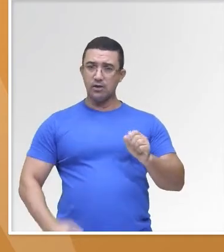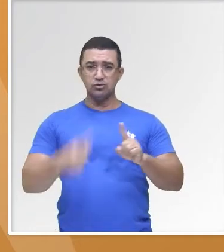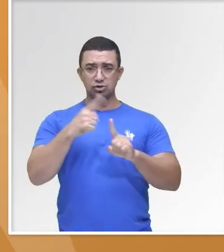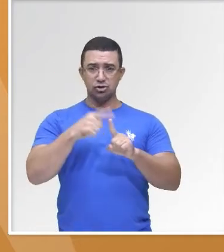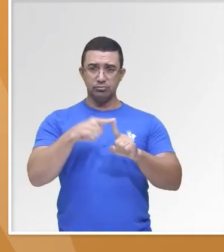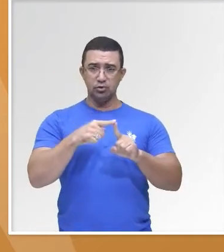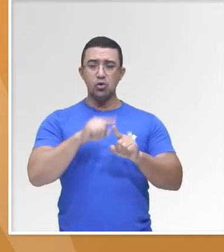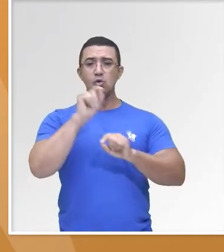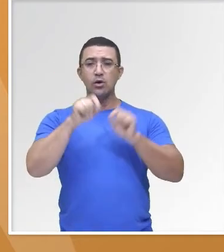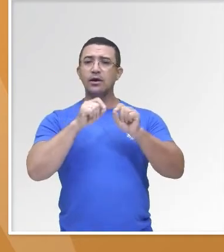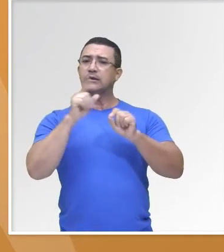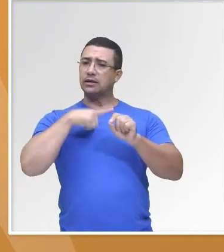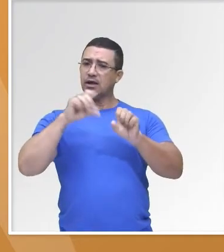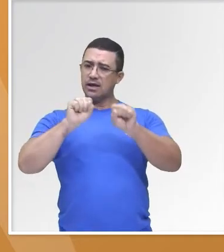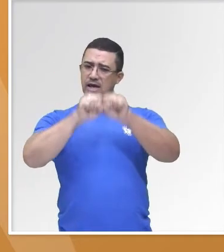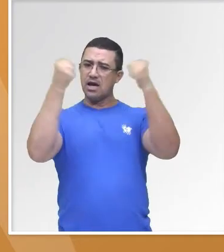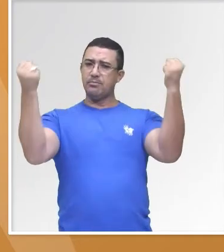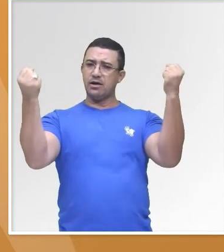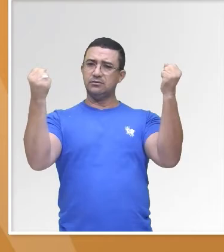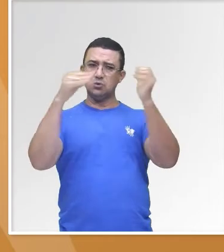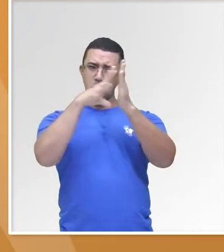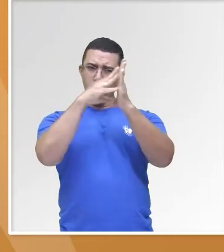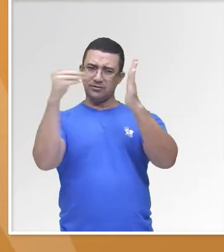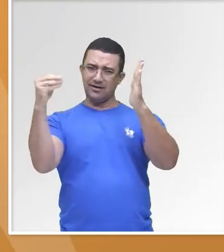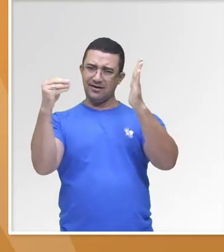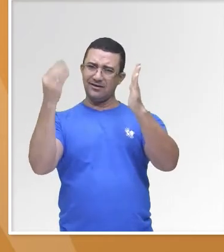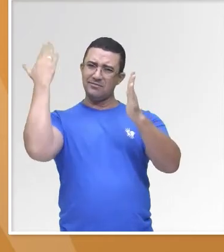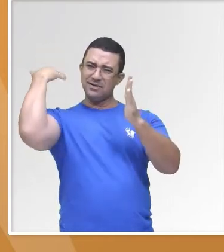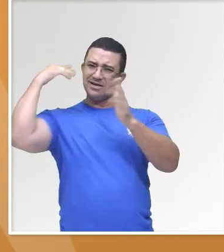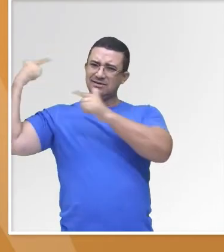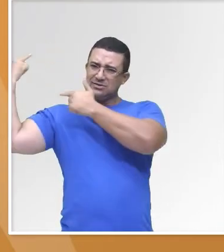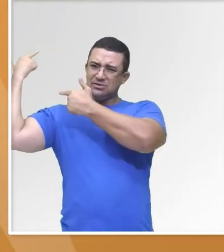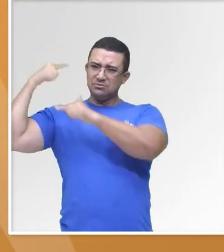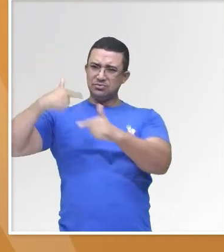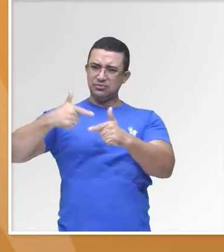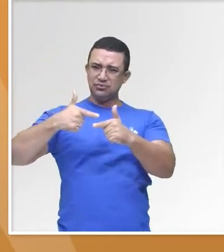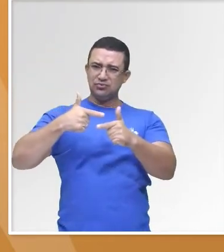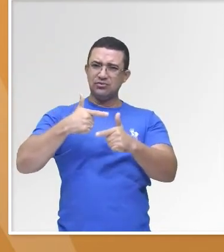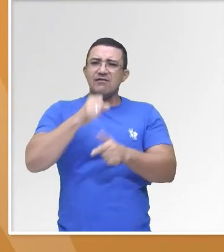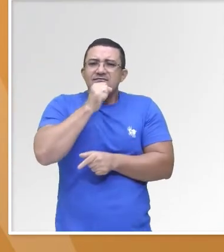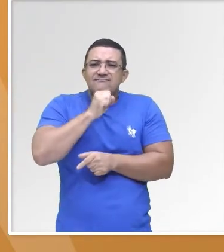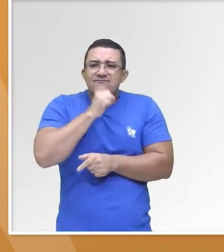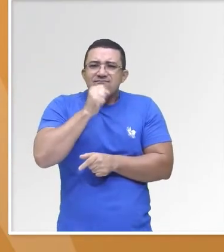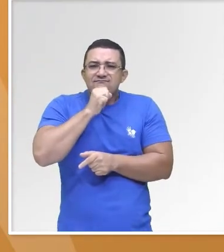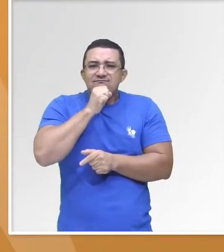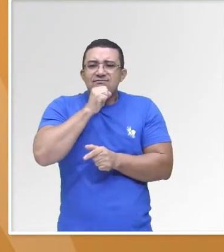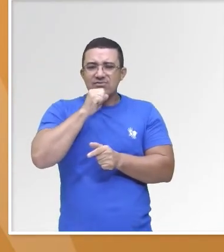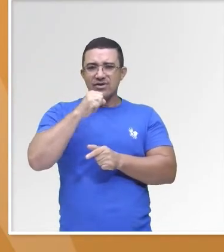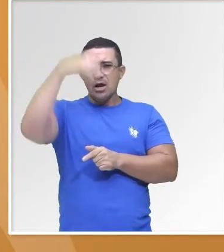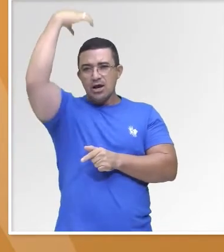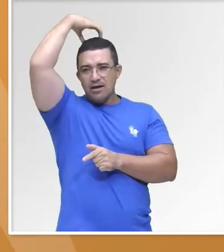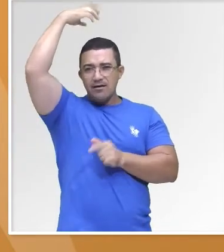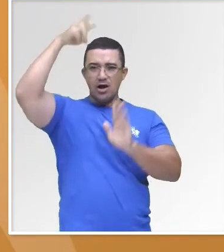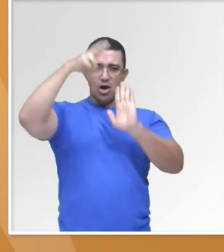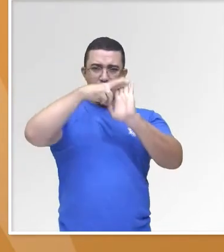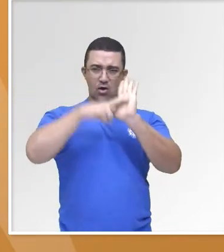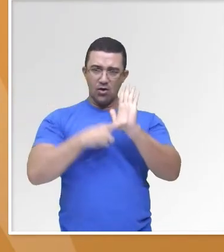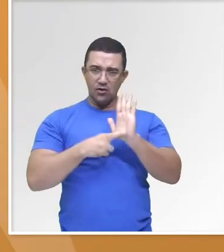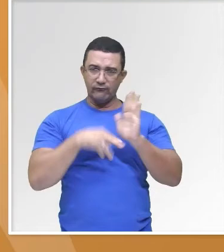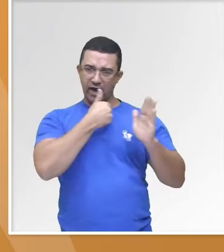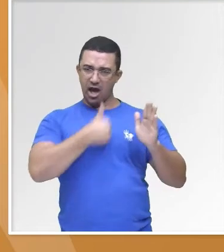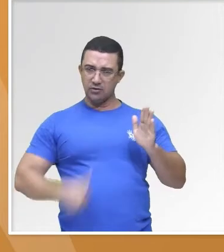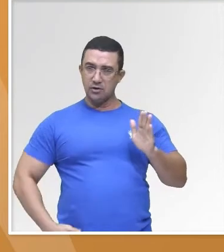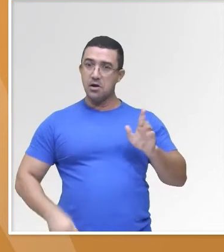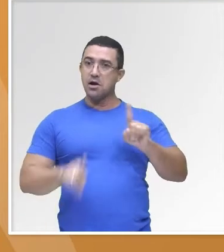a ruptura com a tradição típica do antigo regime para uma forma de governar mais